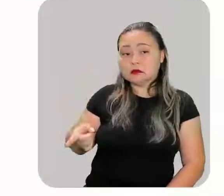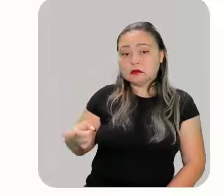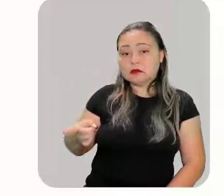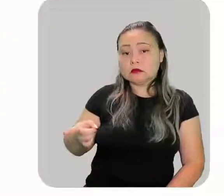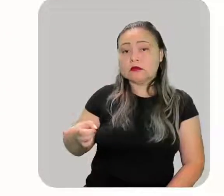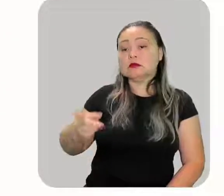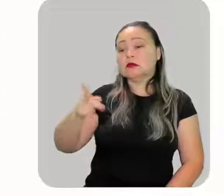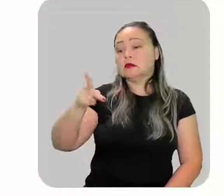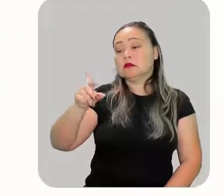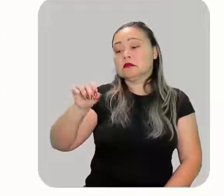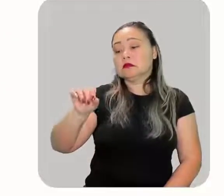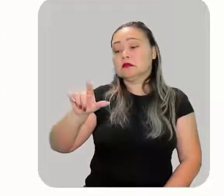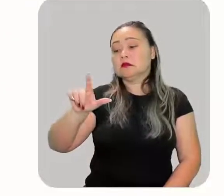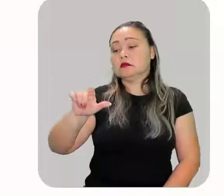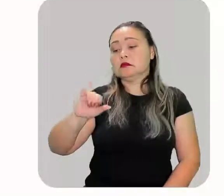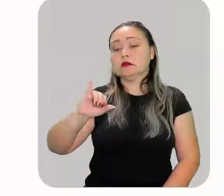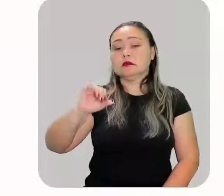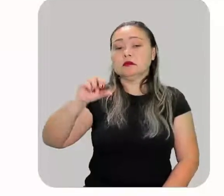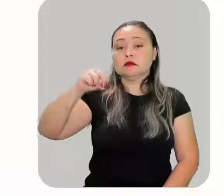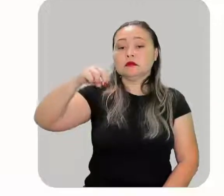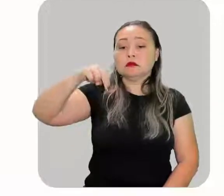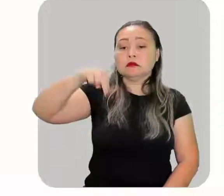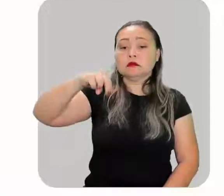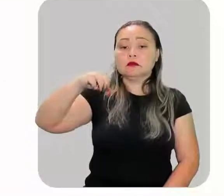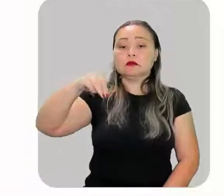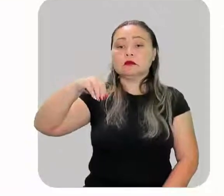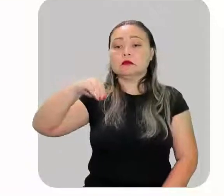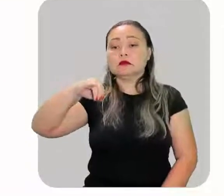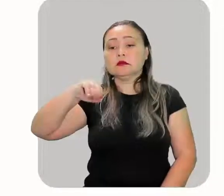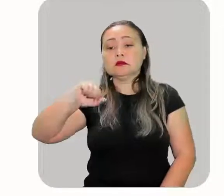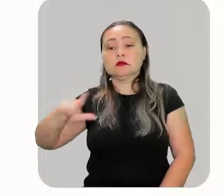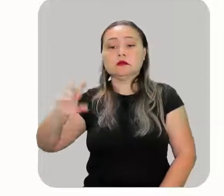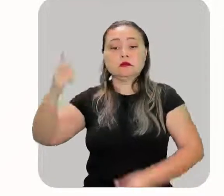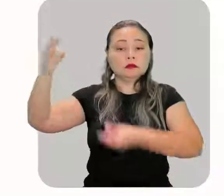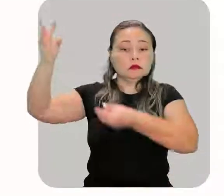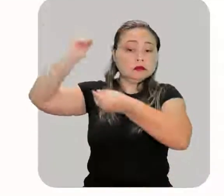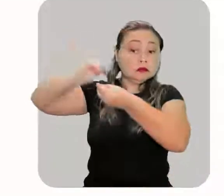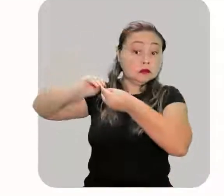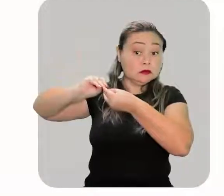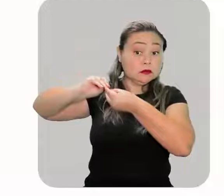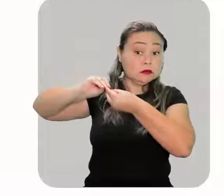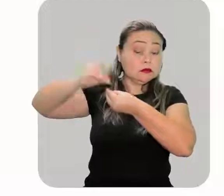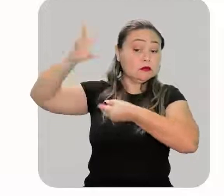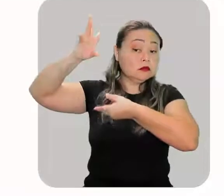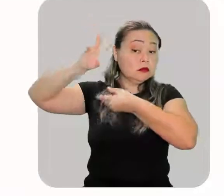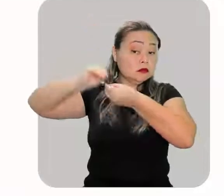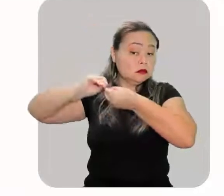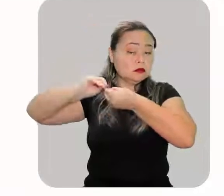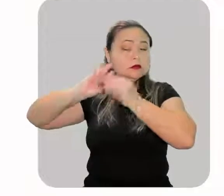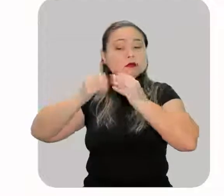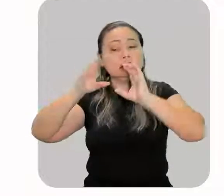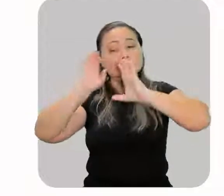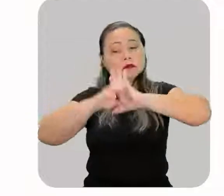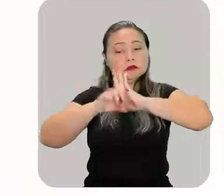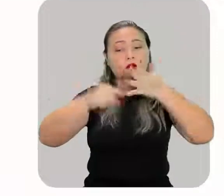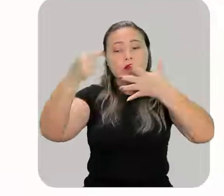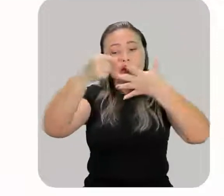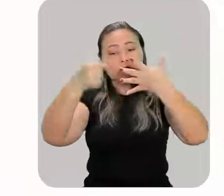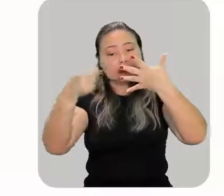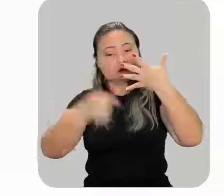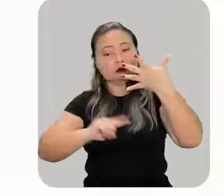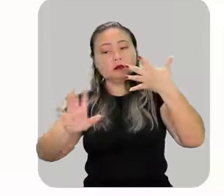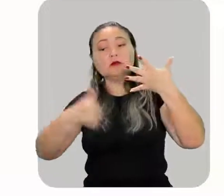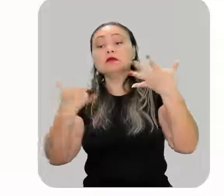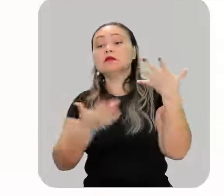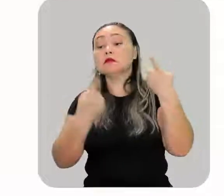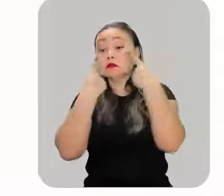conhece os polinômios e agora vai juntar uma equação polinomial, né? Aí a gente vai primeiro definir e ver os seus elementos. E